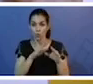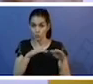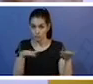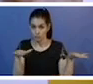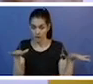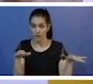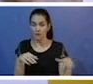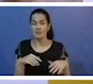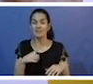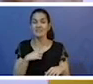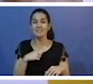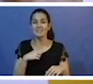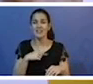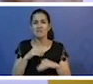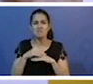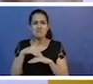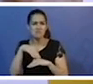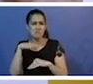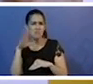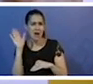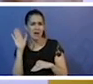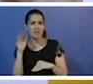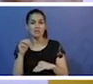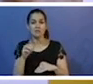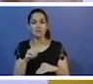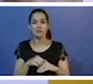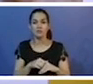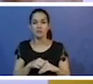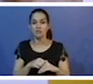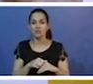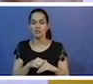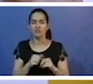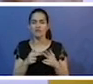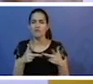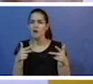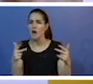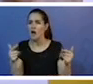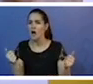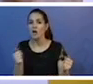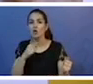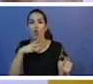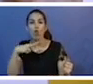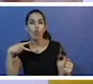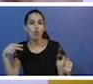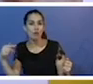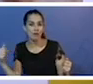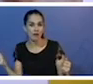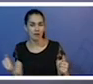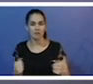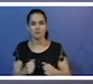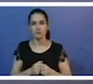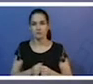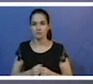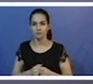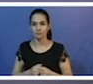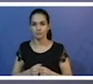sal marinho. O sal refinado não tanto, né? Dele é retirado vários minerais.